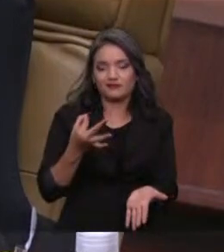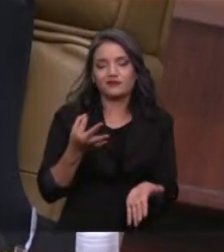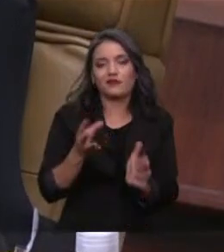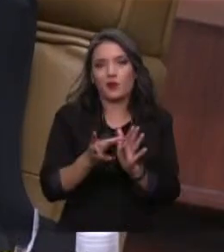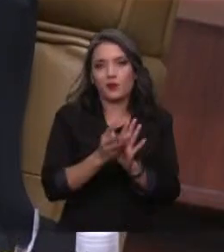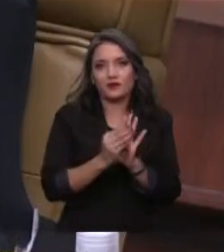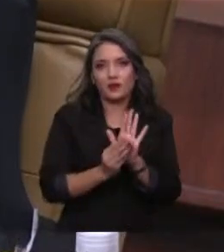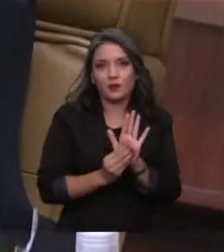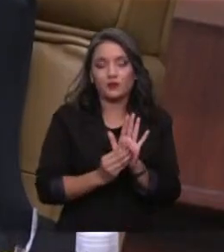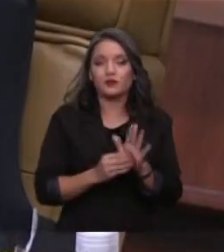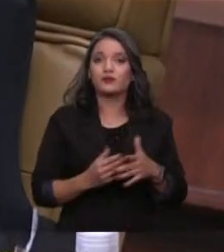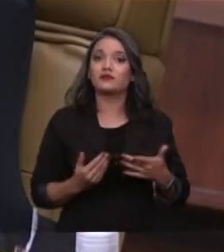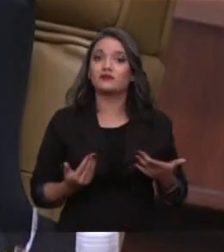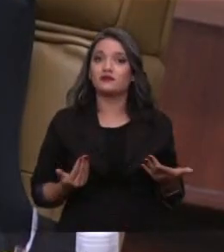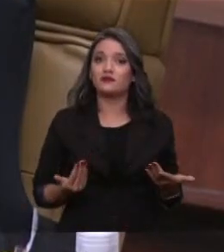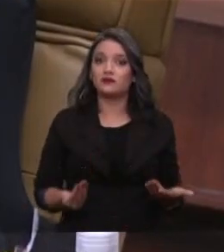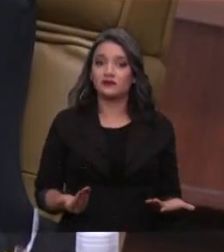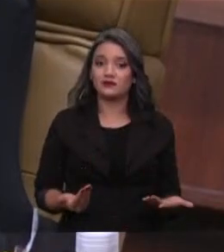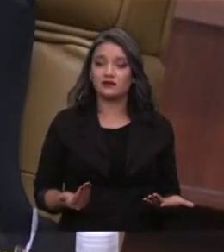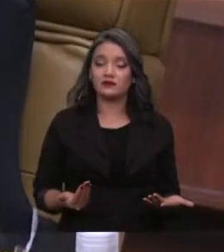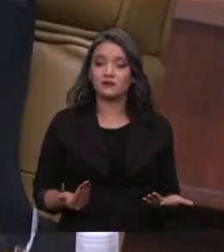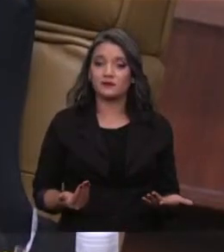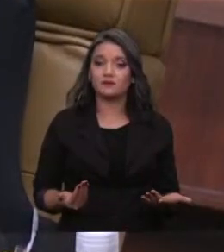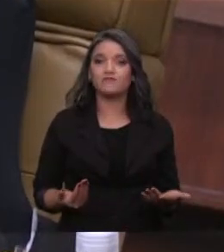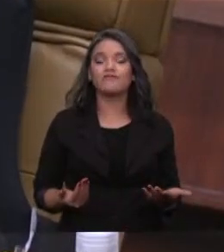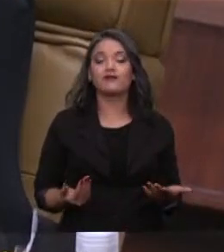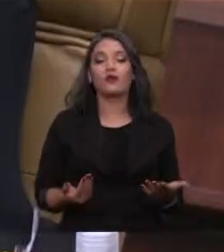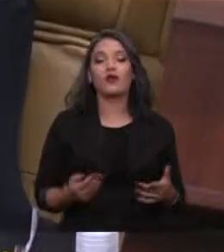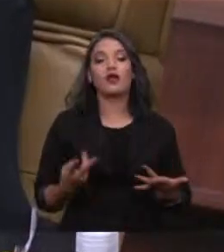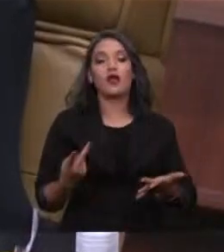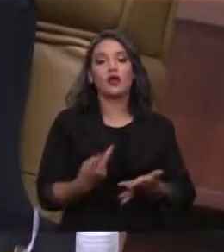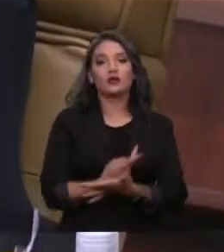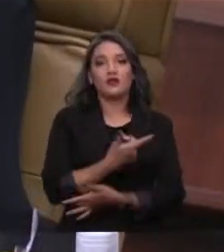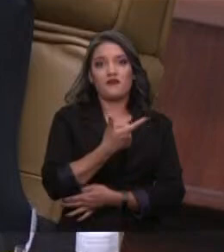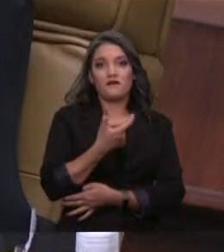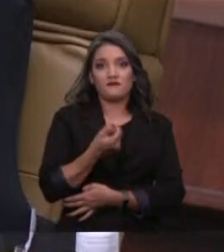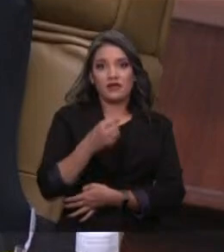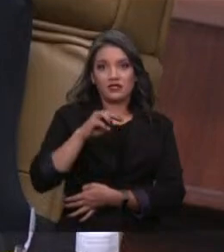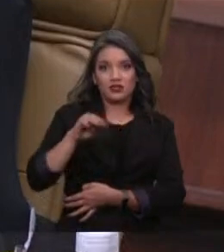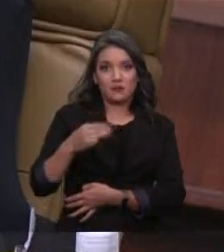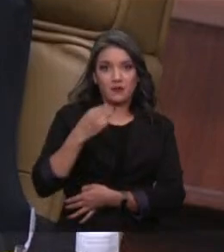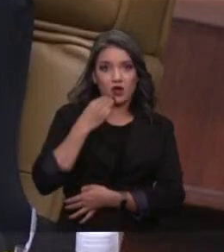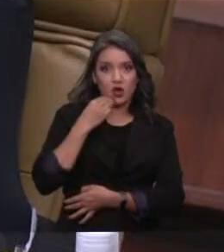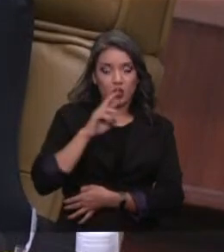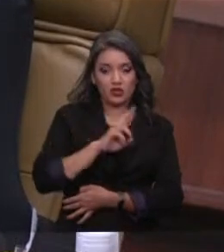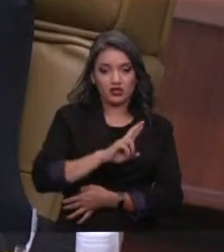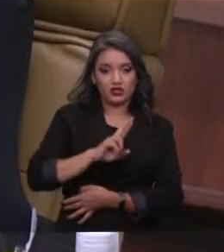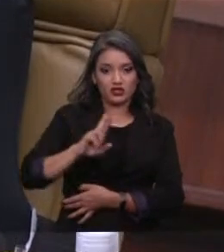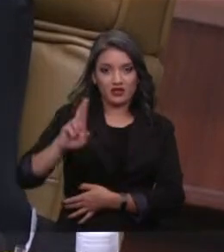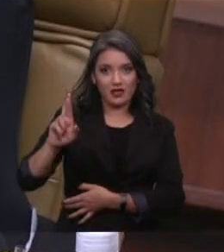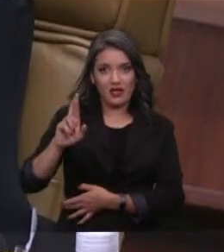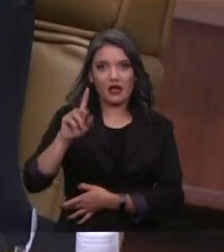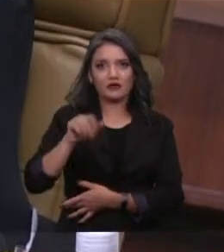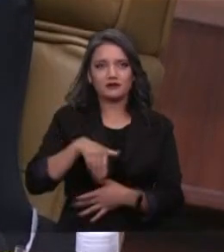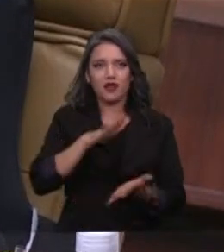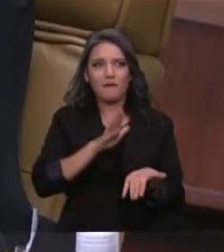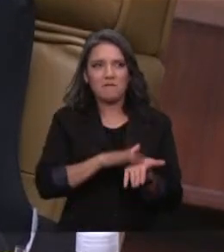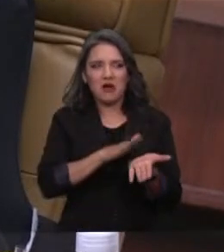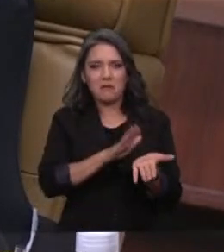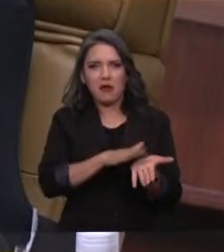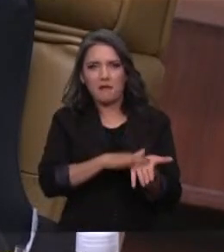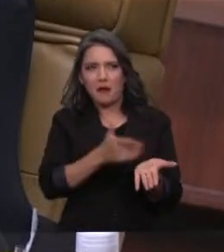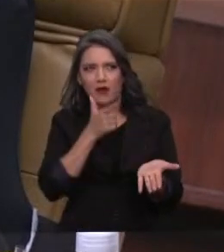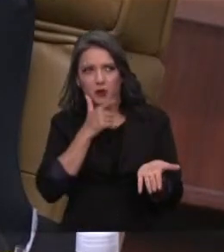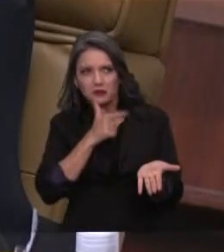partir disso, teria ensejado o pagamento dos R$ 20 milhões aos quais se